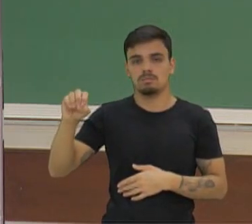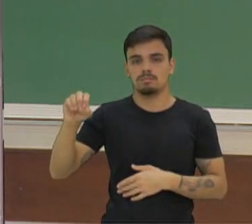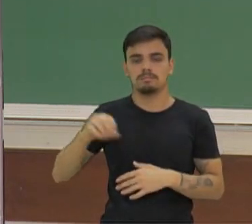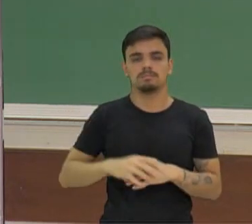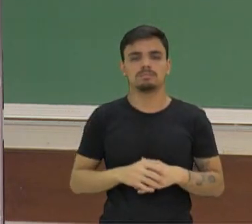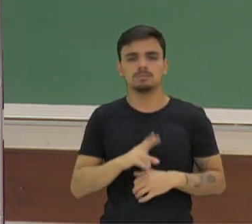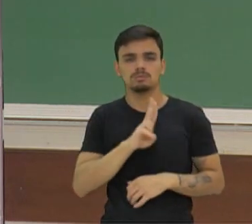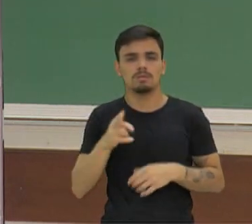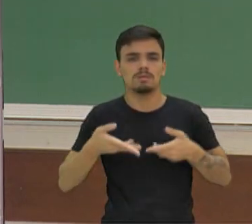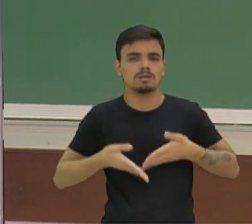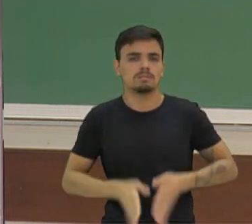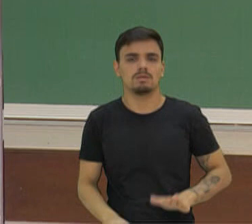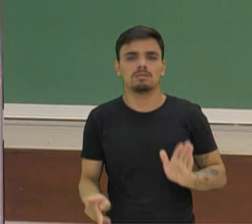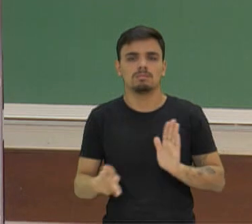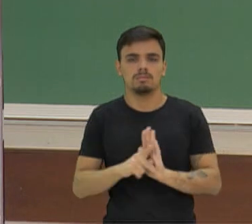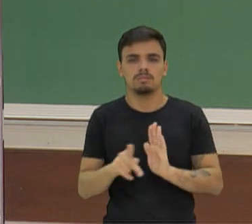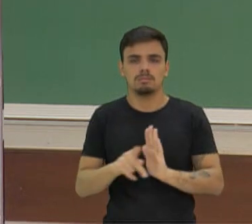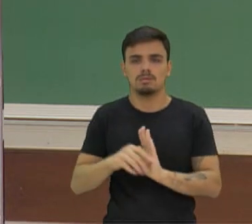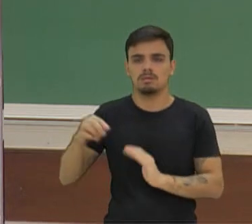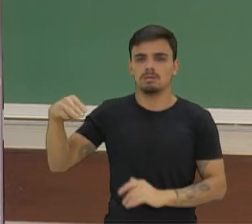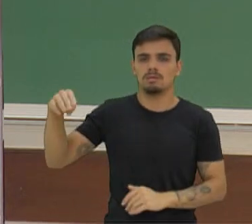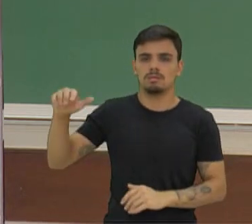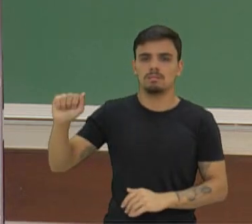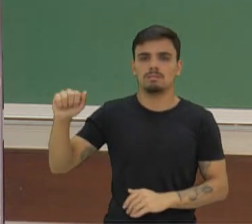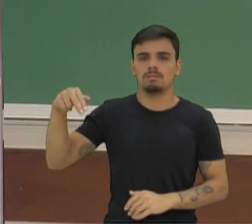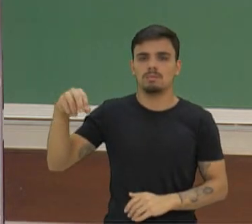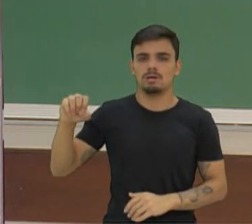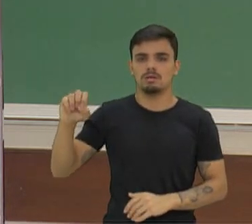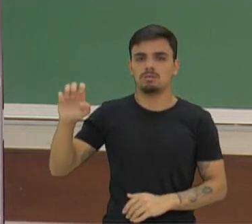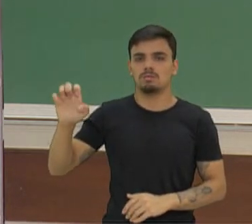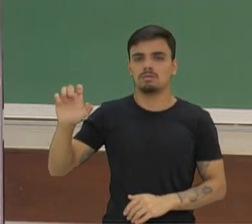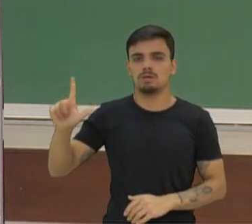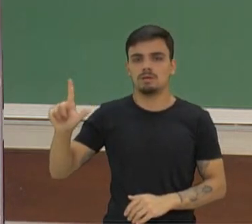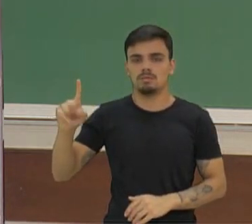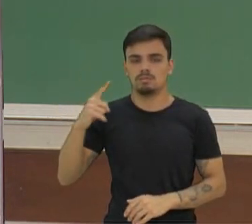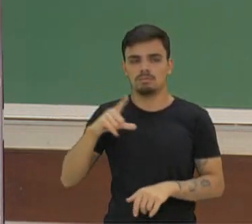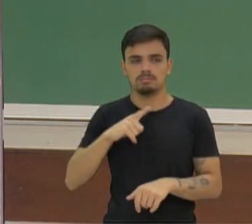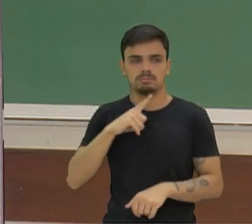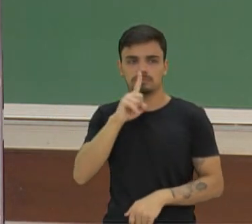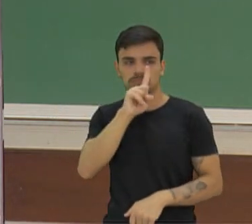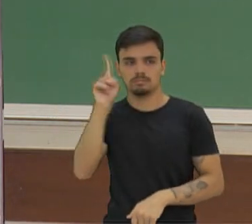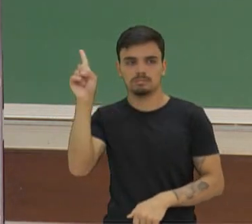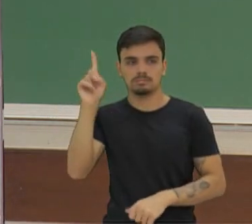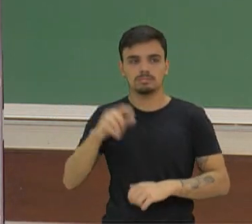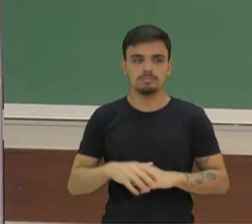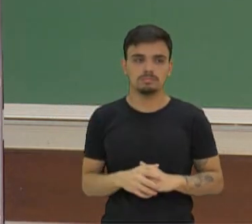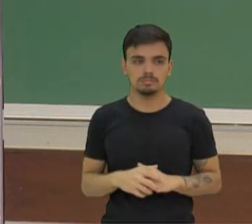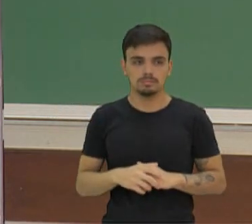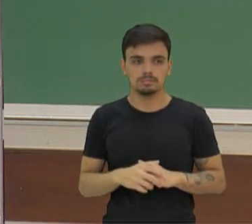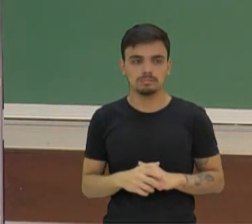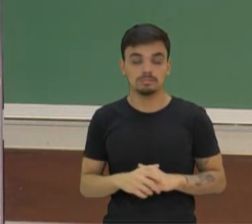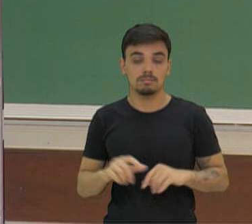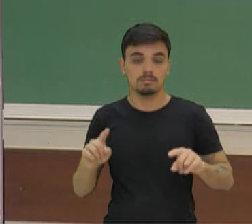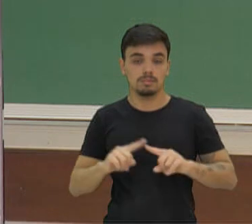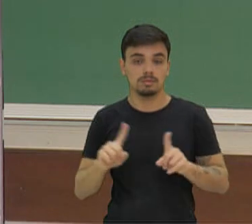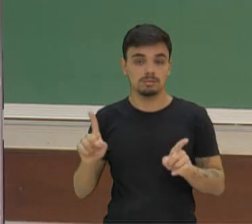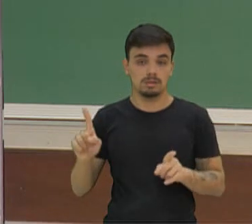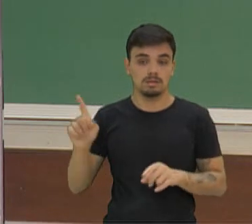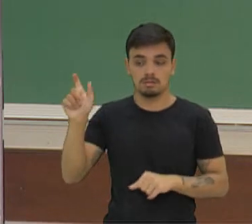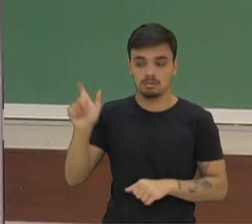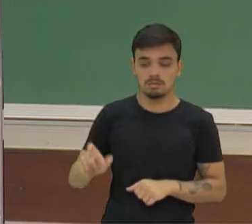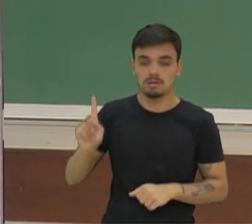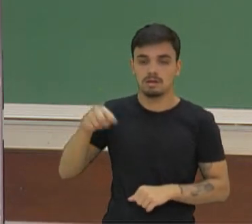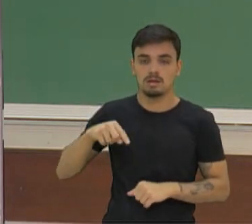de nascimento era Manuel Francisco dos Anjos Ferreira. Mas o Manuel, ele era um fabricante e